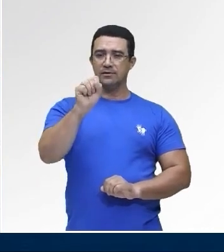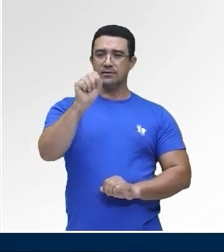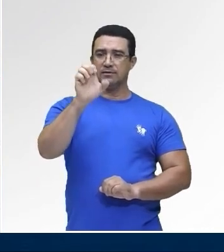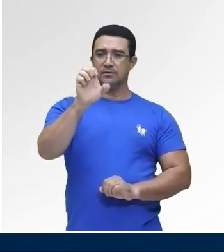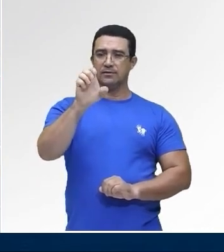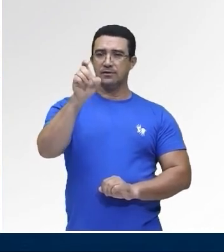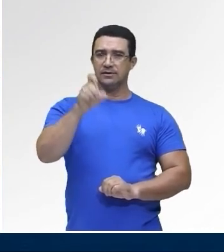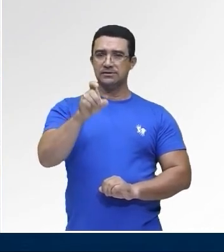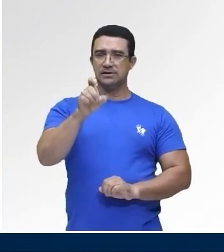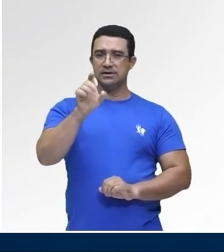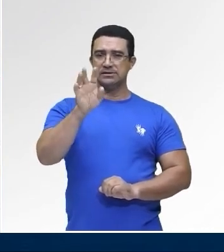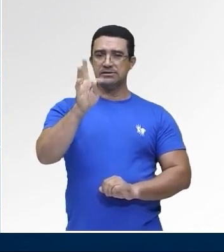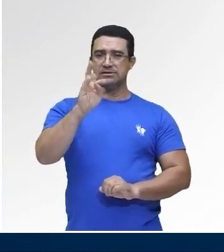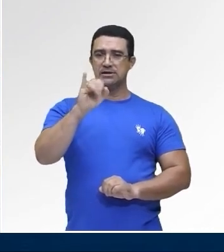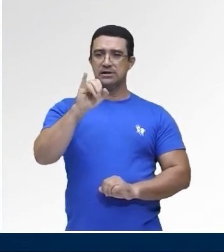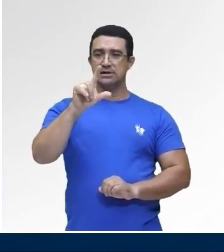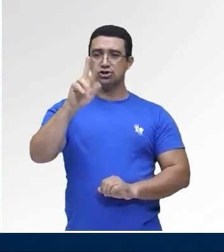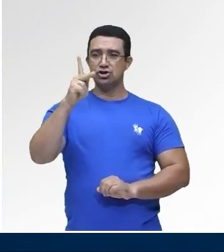cestilha, tá?